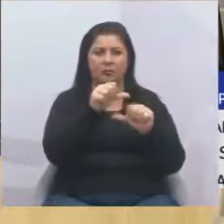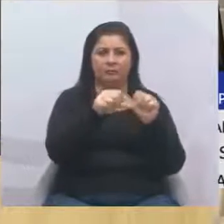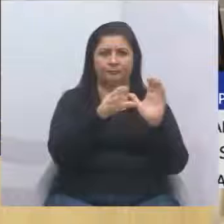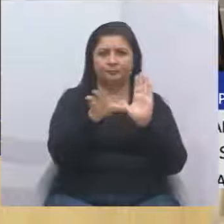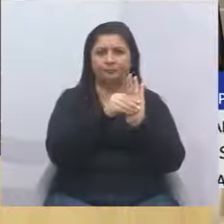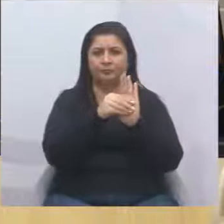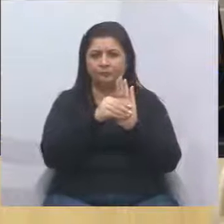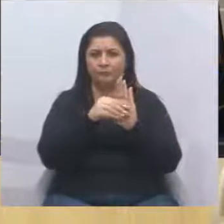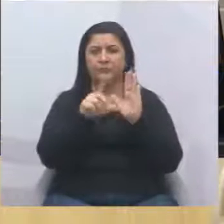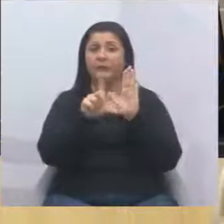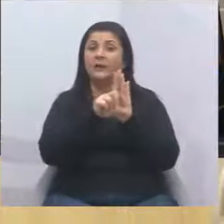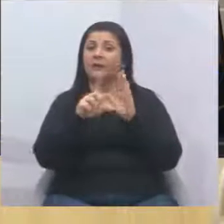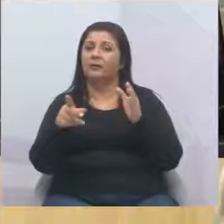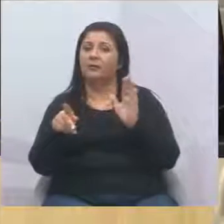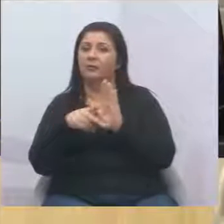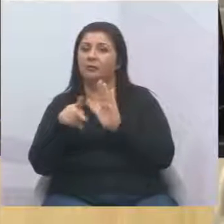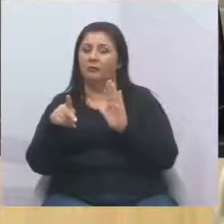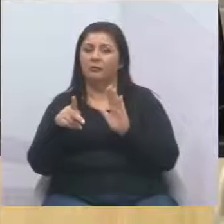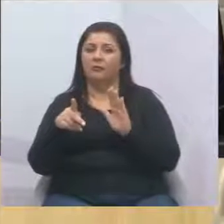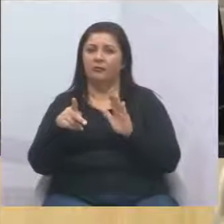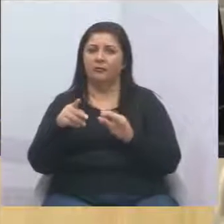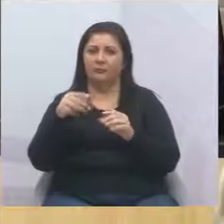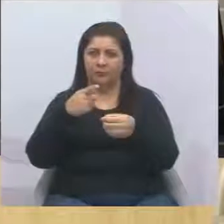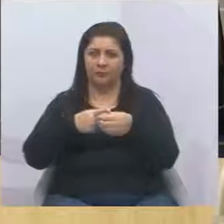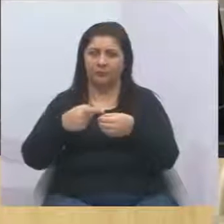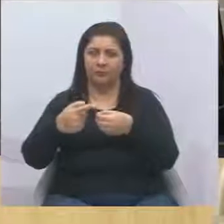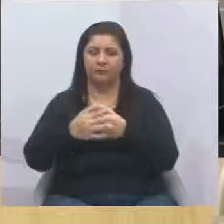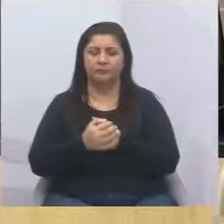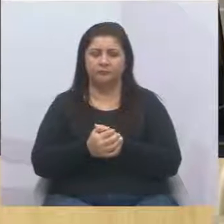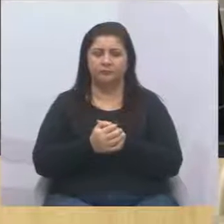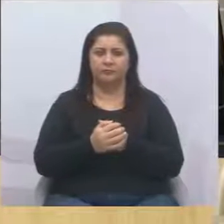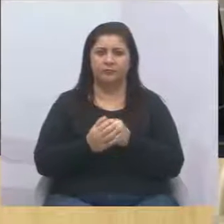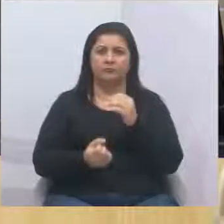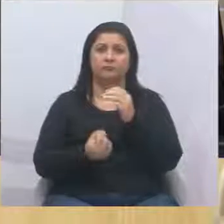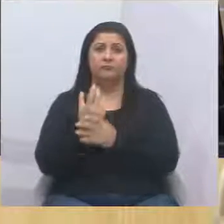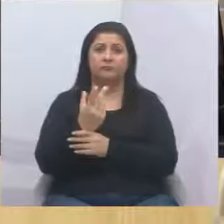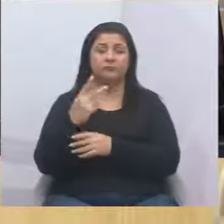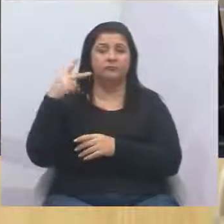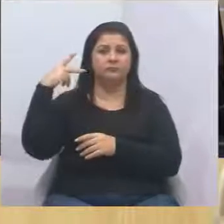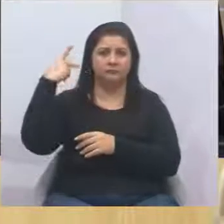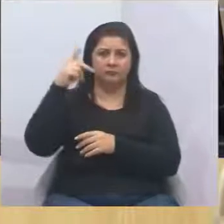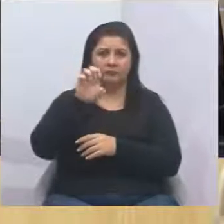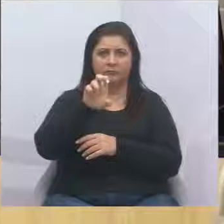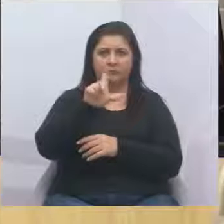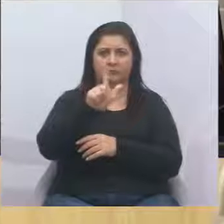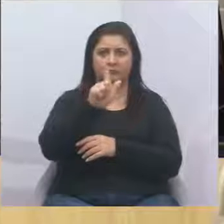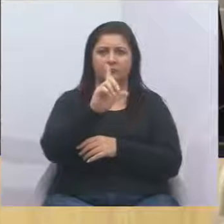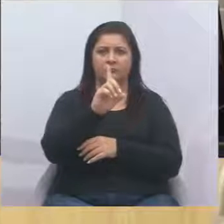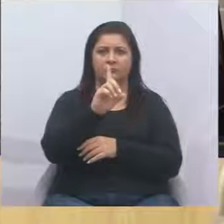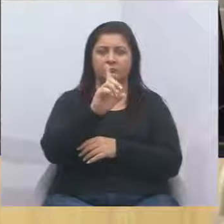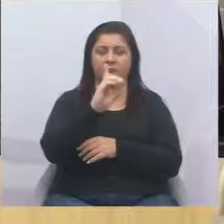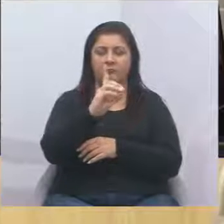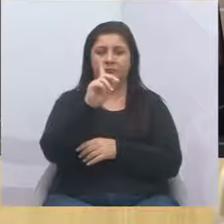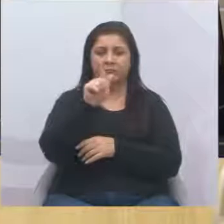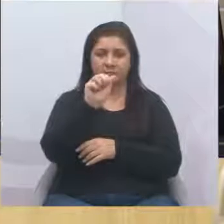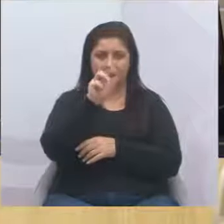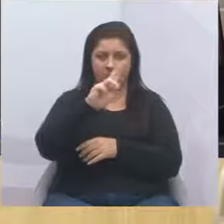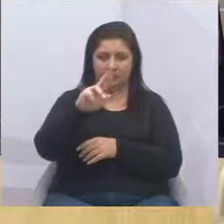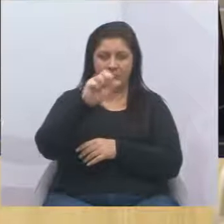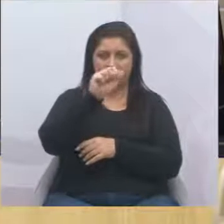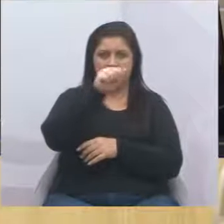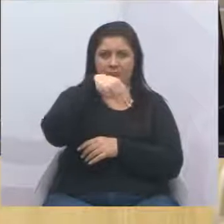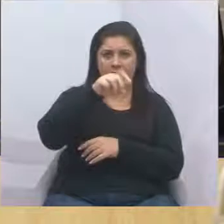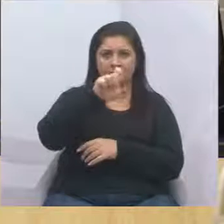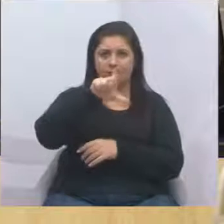Legislativo. Autoria: vereadores Edgar Sasaki, Valmir do Parque Meia Lua, Maria Amélia,